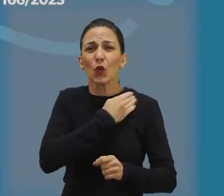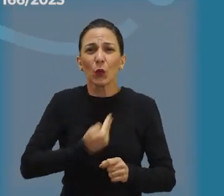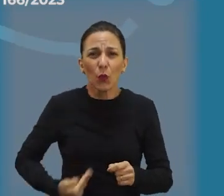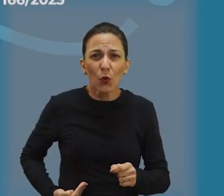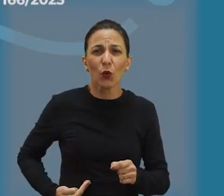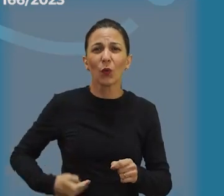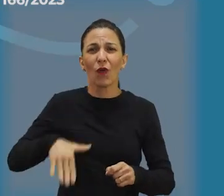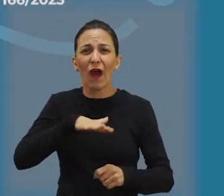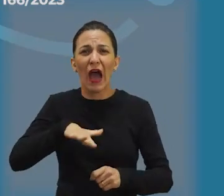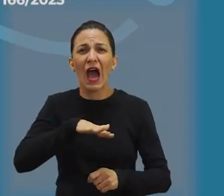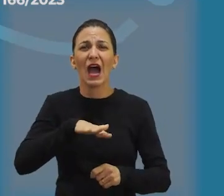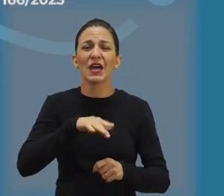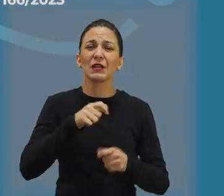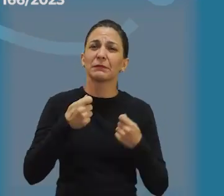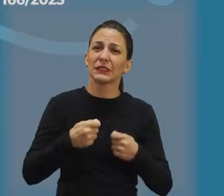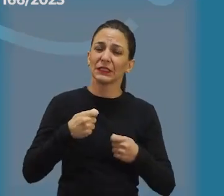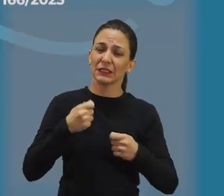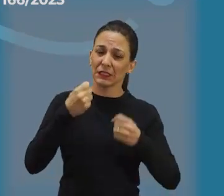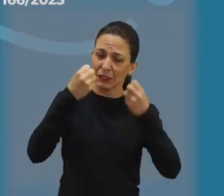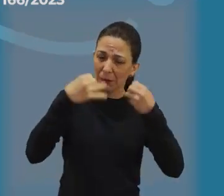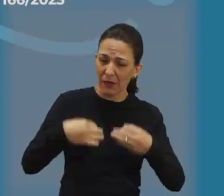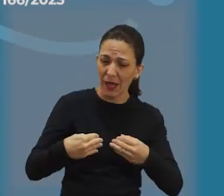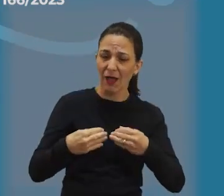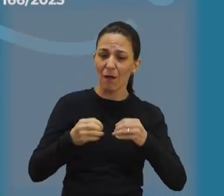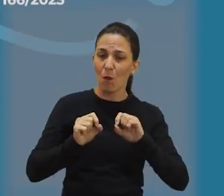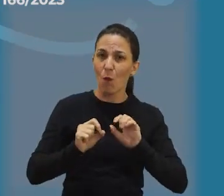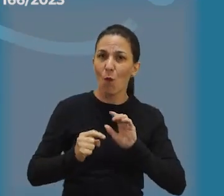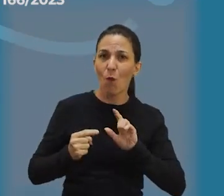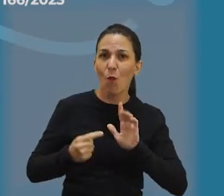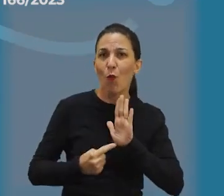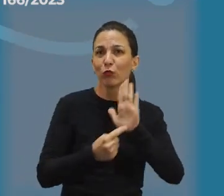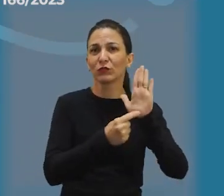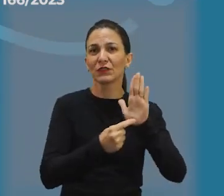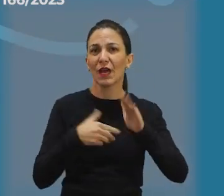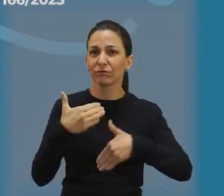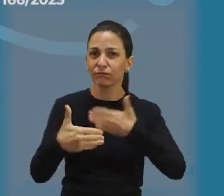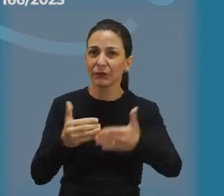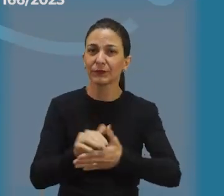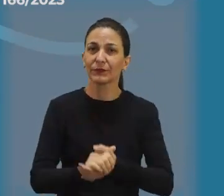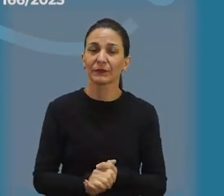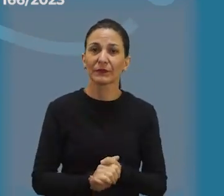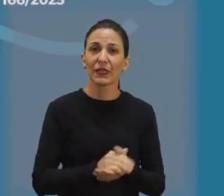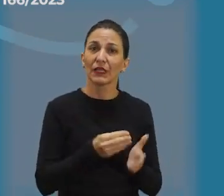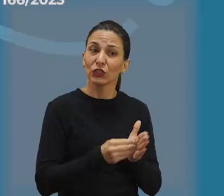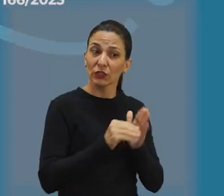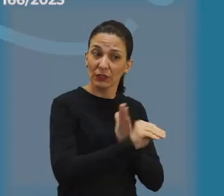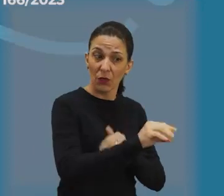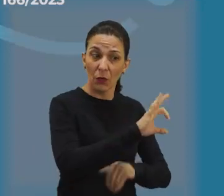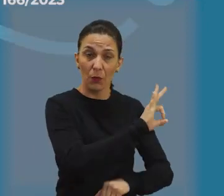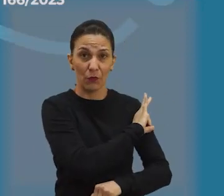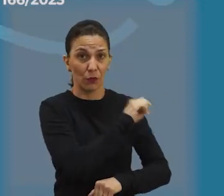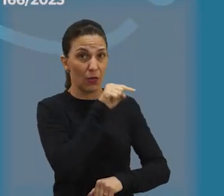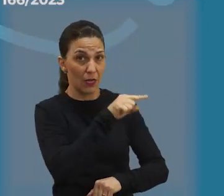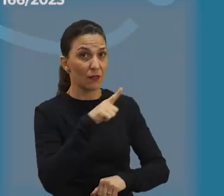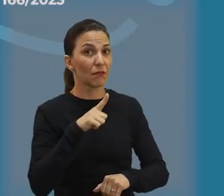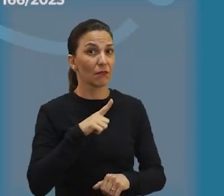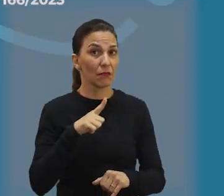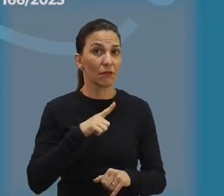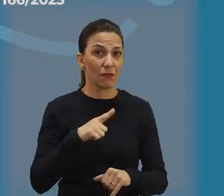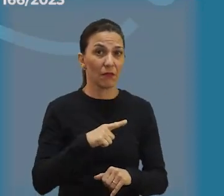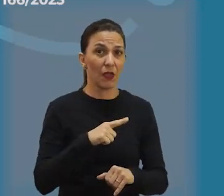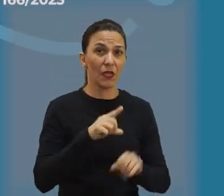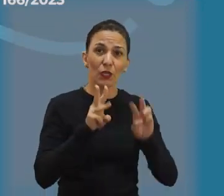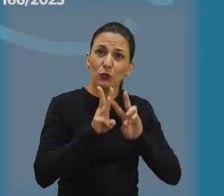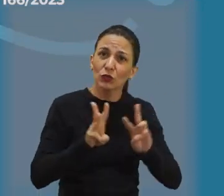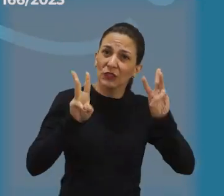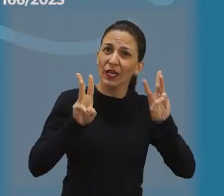relate todos os seus passos eu fiz primeiramente uma indicação para prefeitura